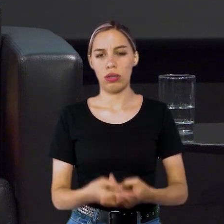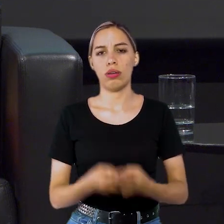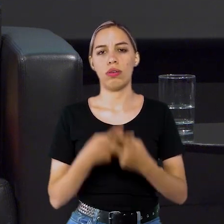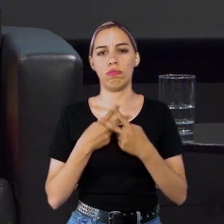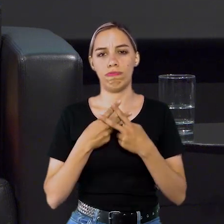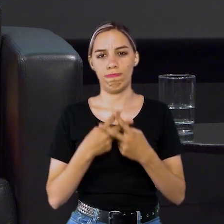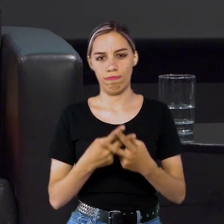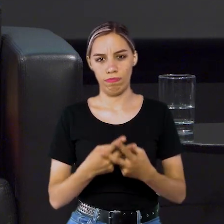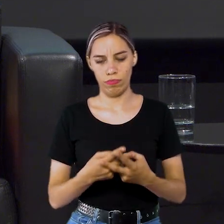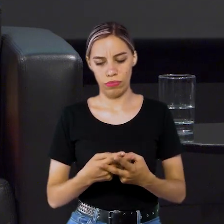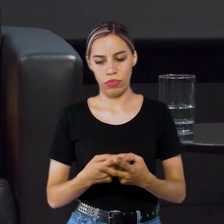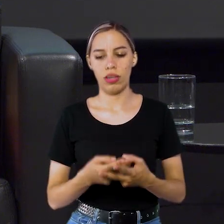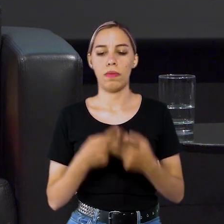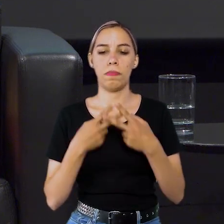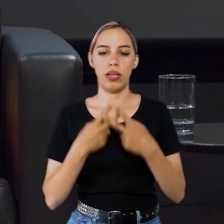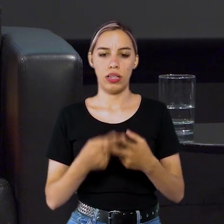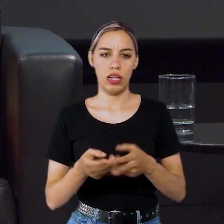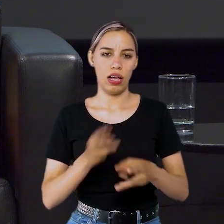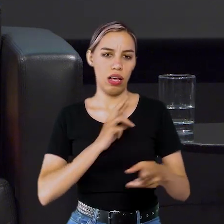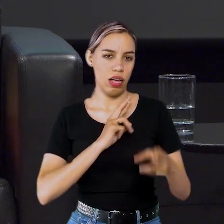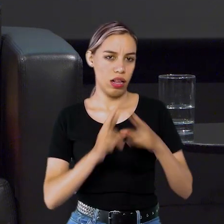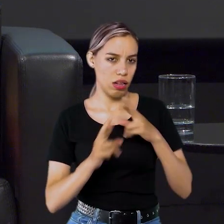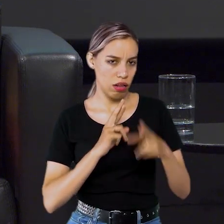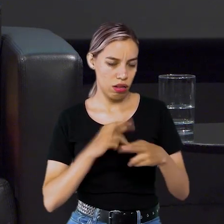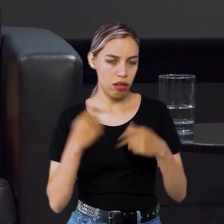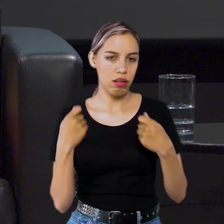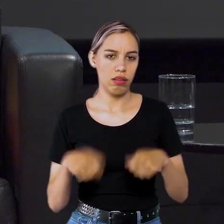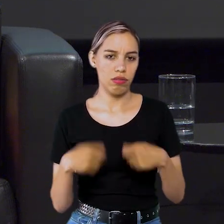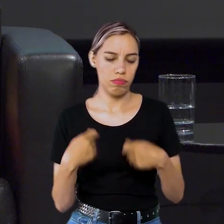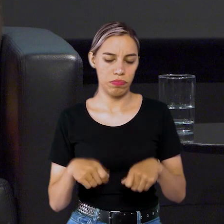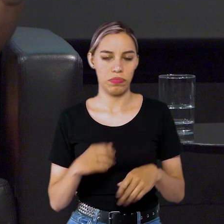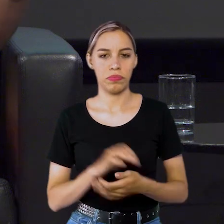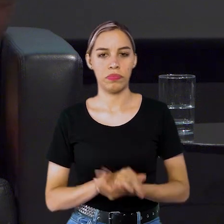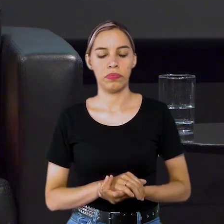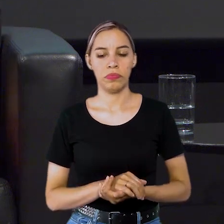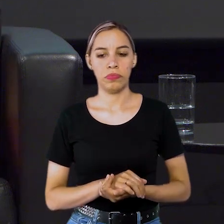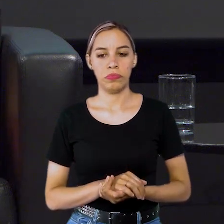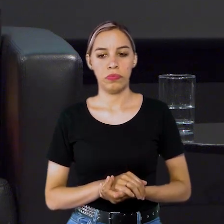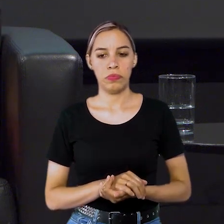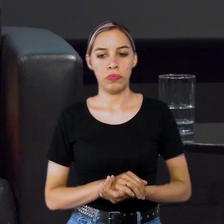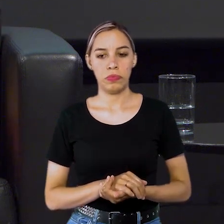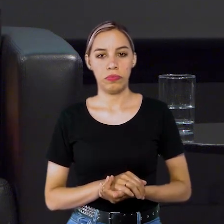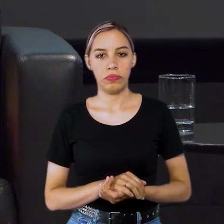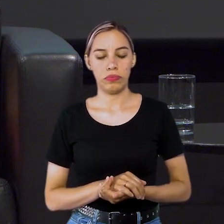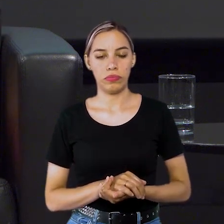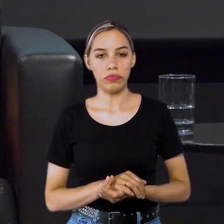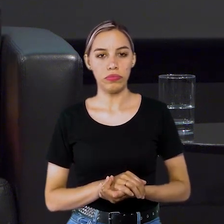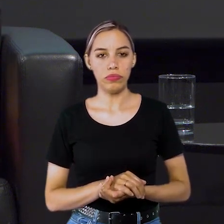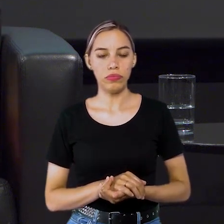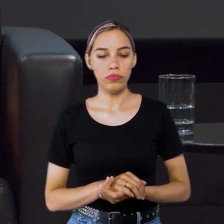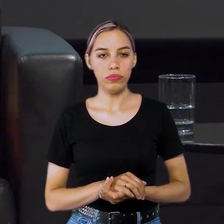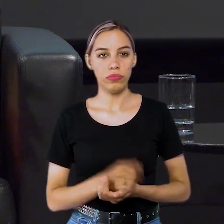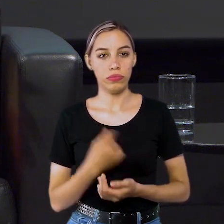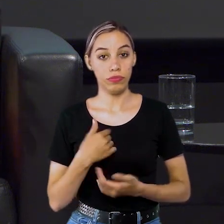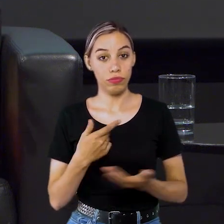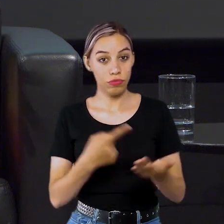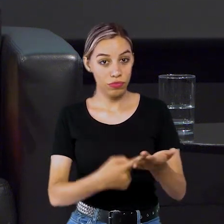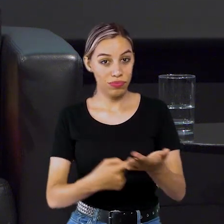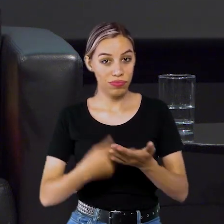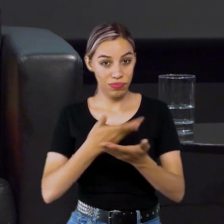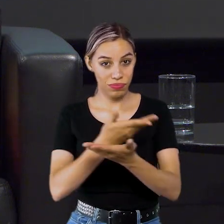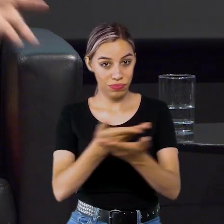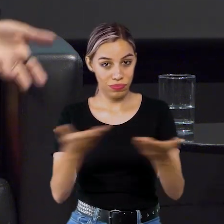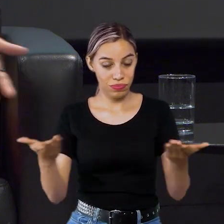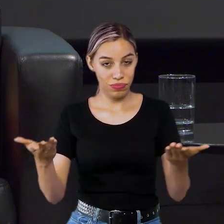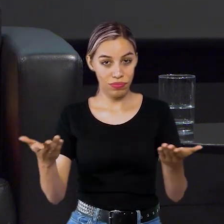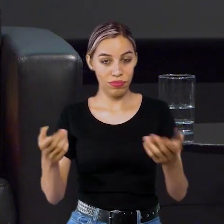falou, paciência nas relações, né? E aí, com tudo isso que eles trouxeram, eu convido